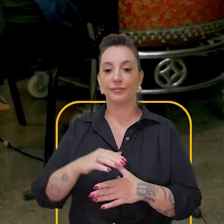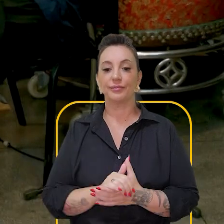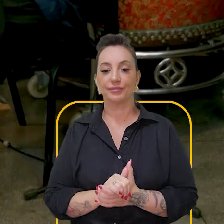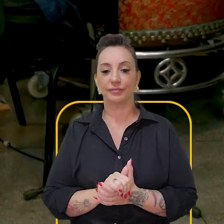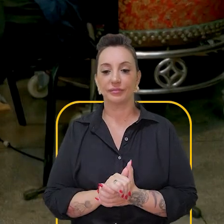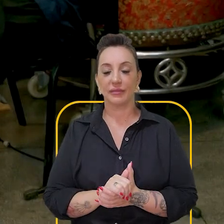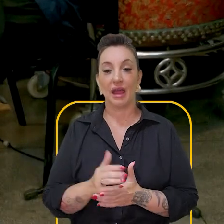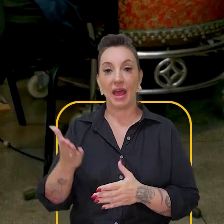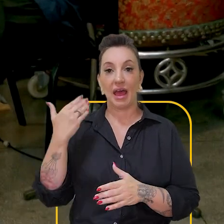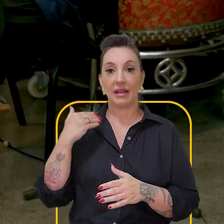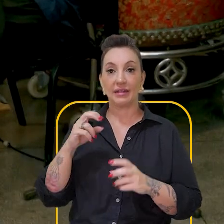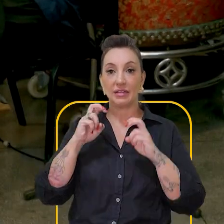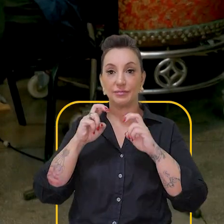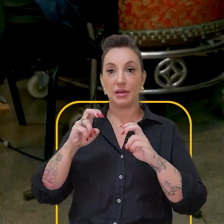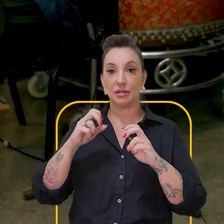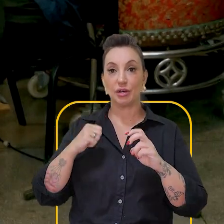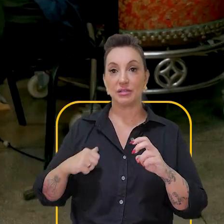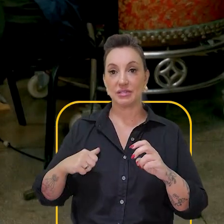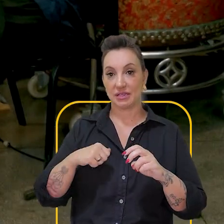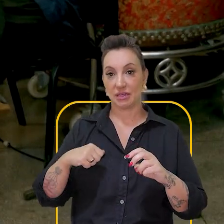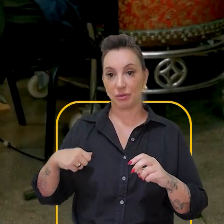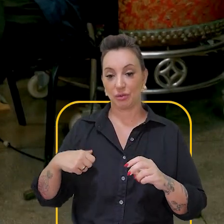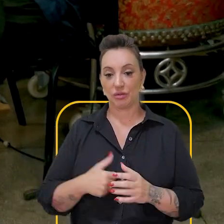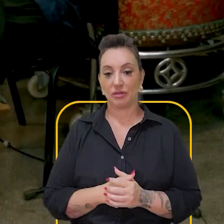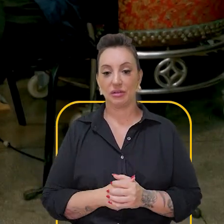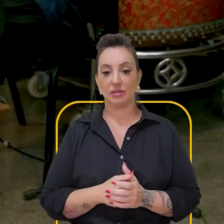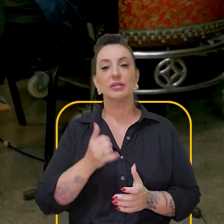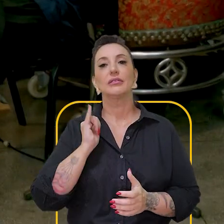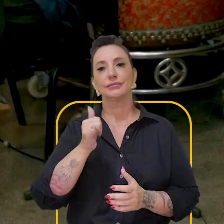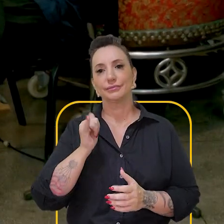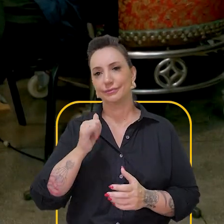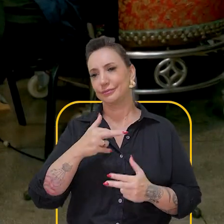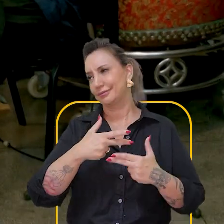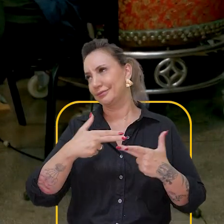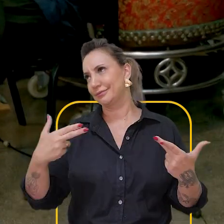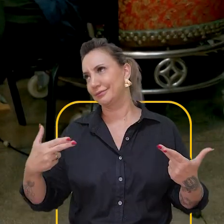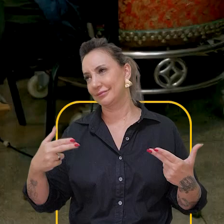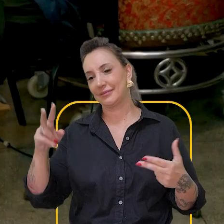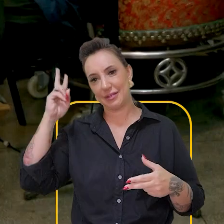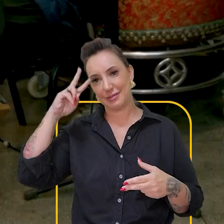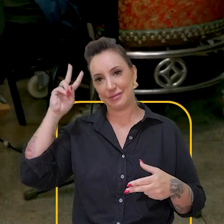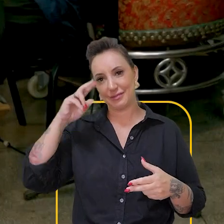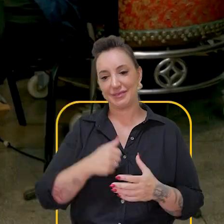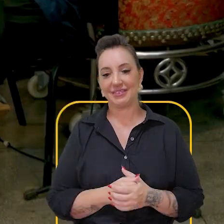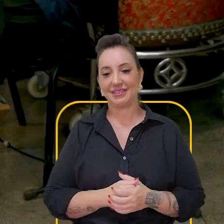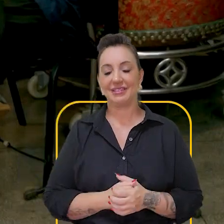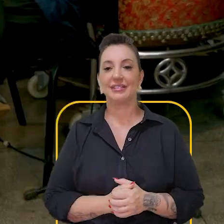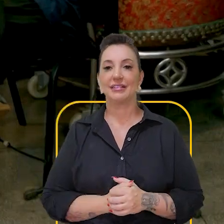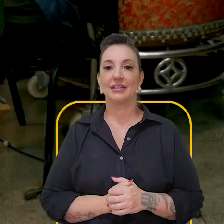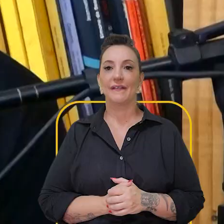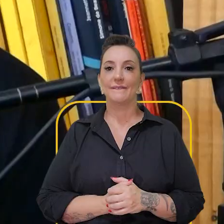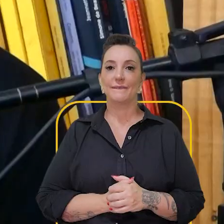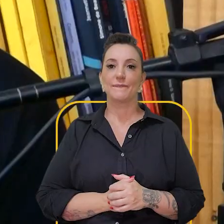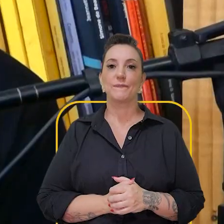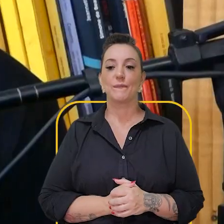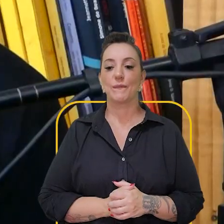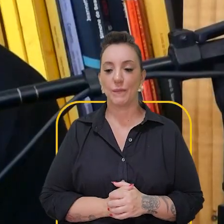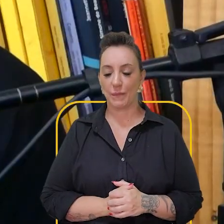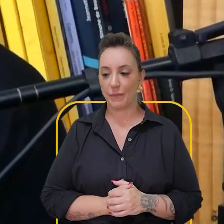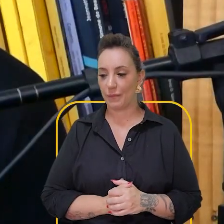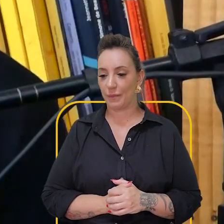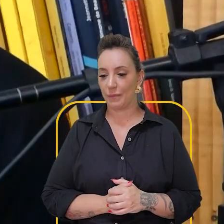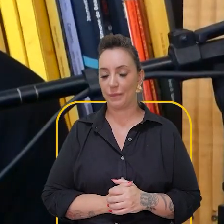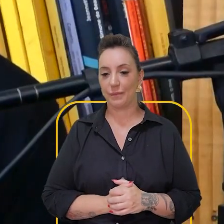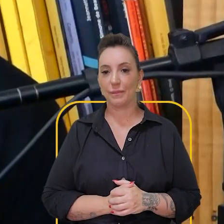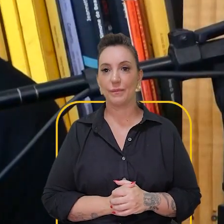ela é muito interessante passou um tempo esses meninos apareceram na minha academia e eu falei poxa eu mandei